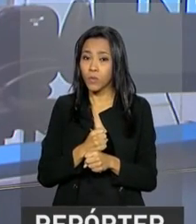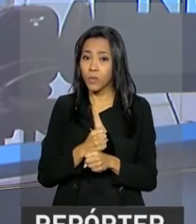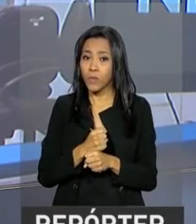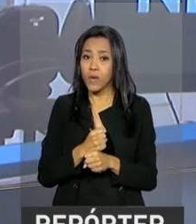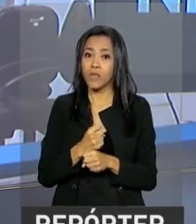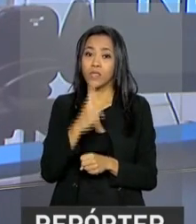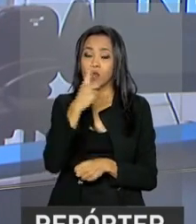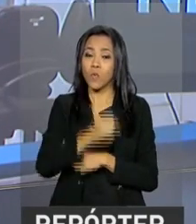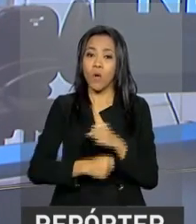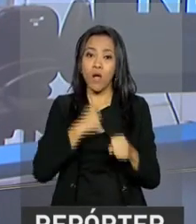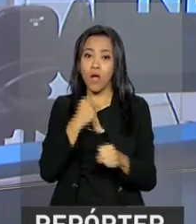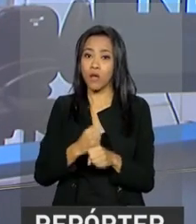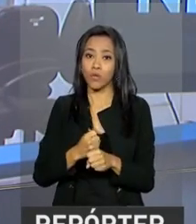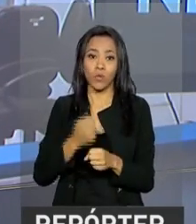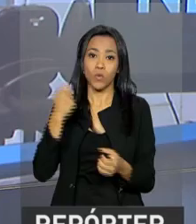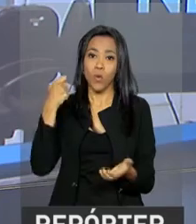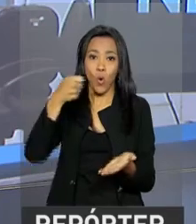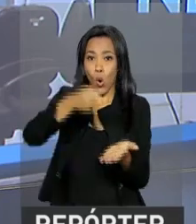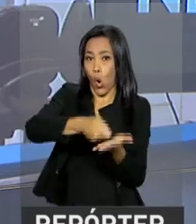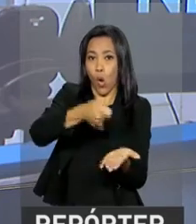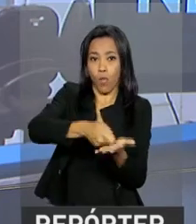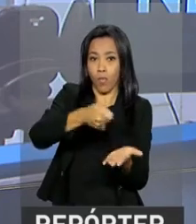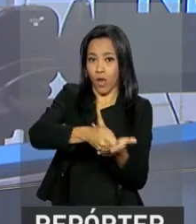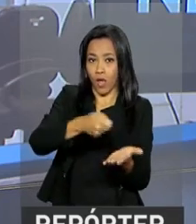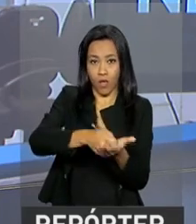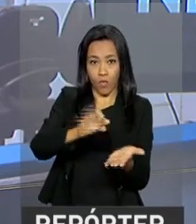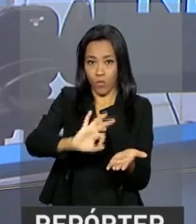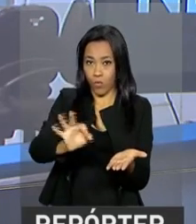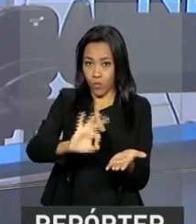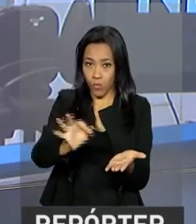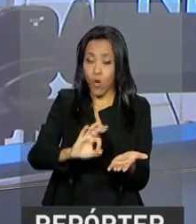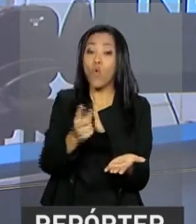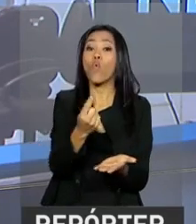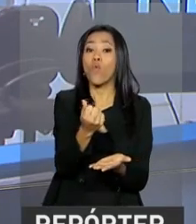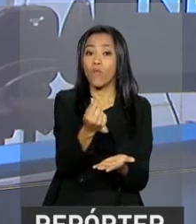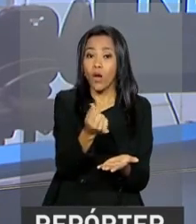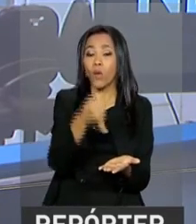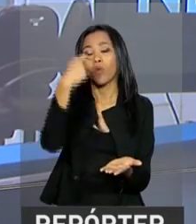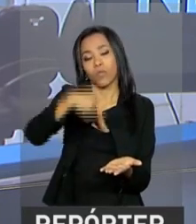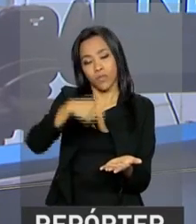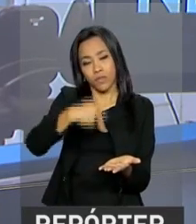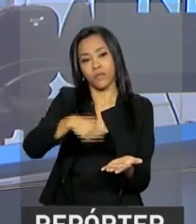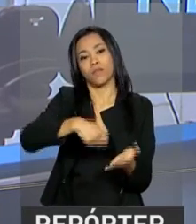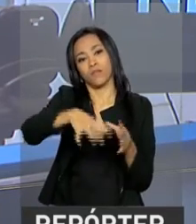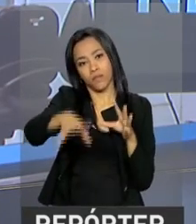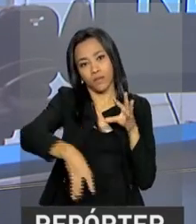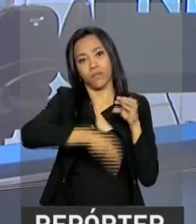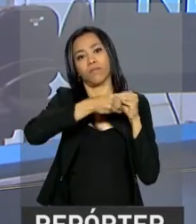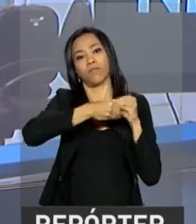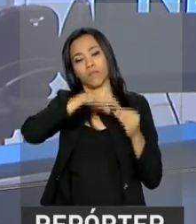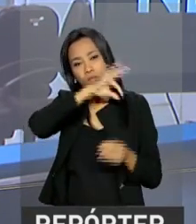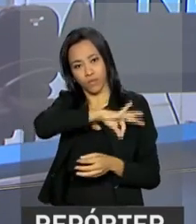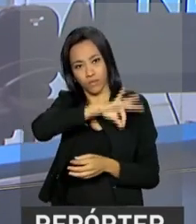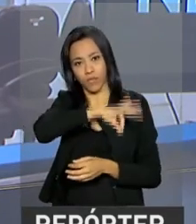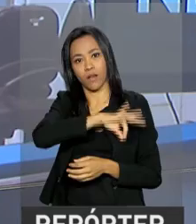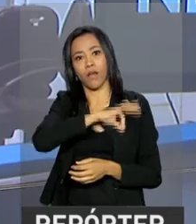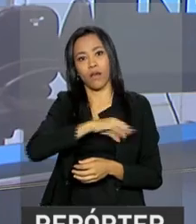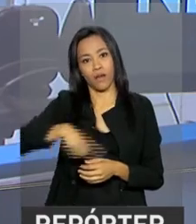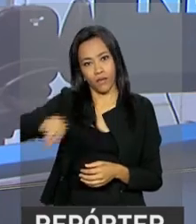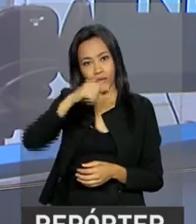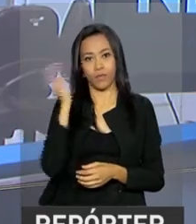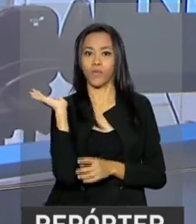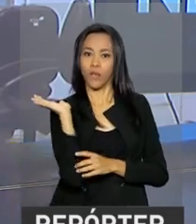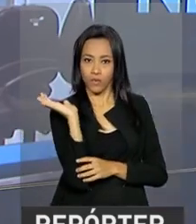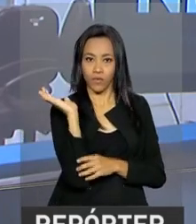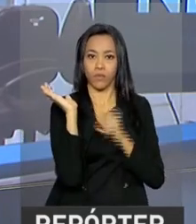parar de cobrar esses extras, o valor médio das gorjetas deve ser incorporado ao salário dos garçons.